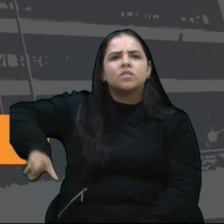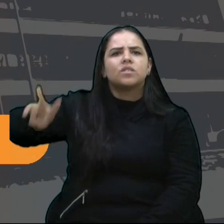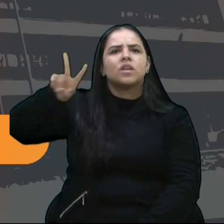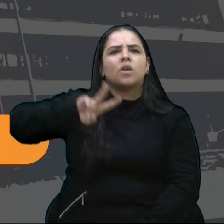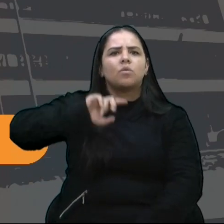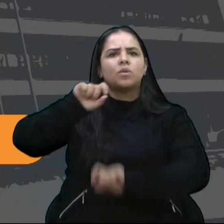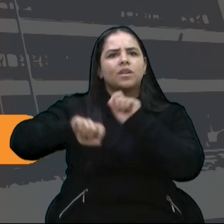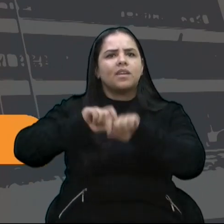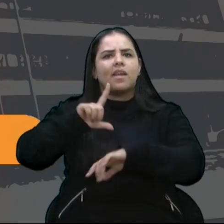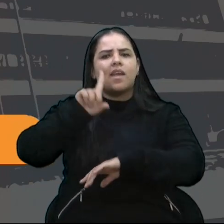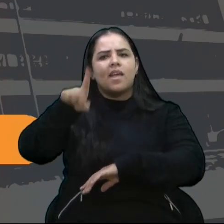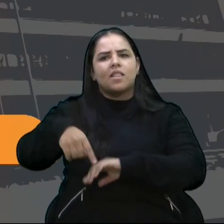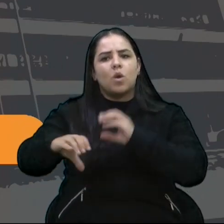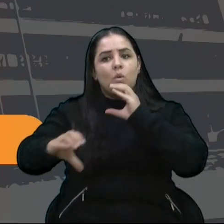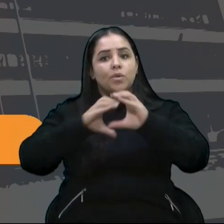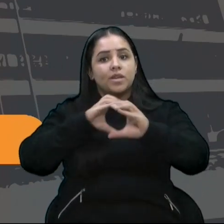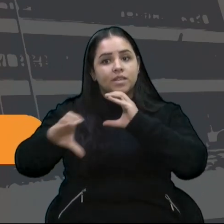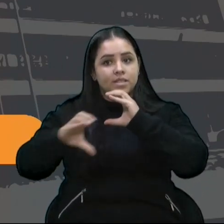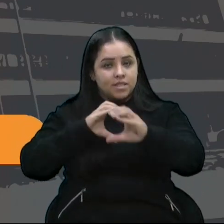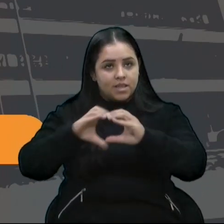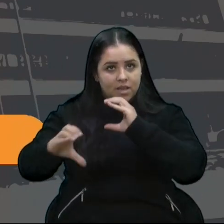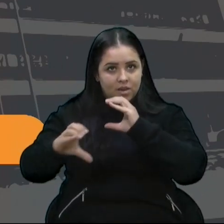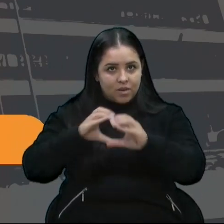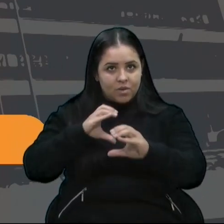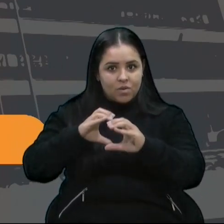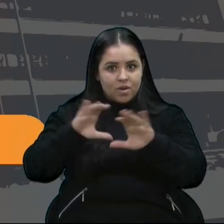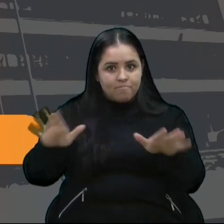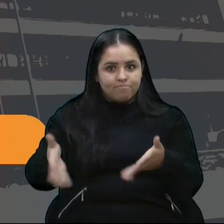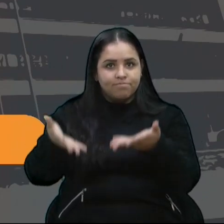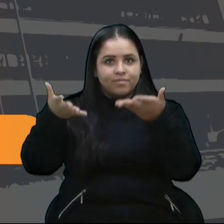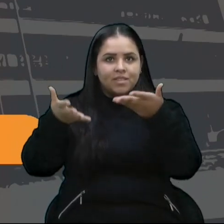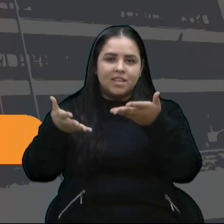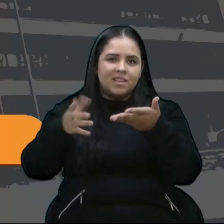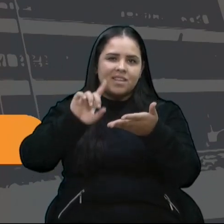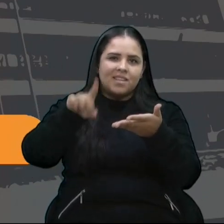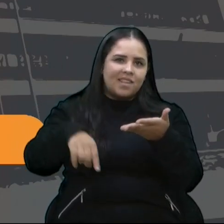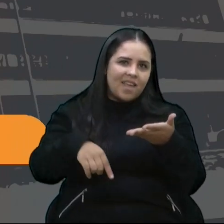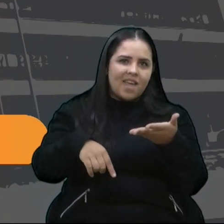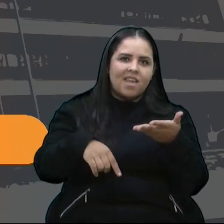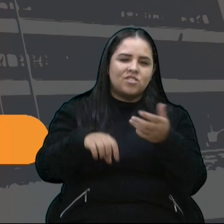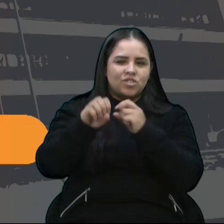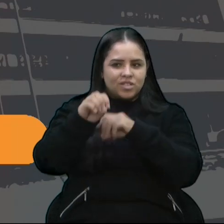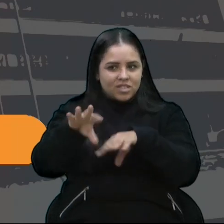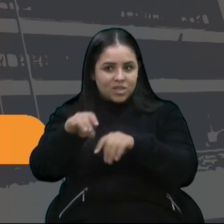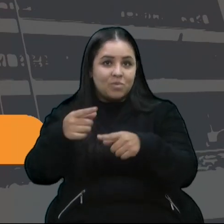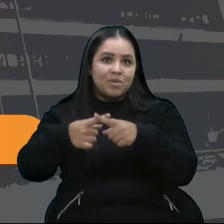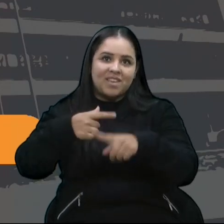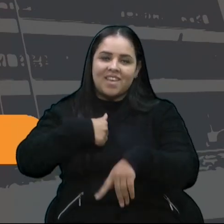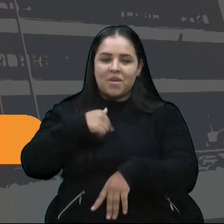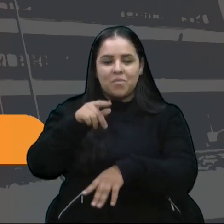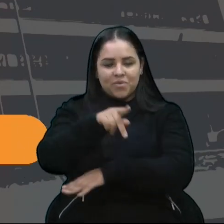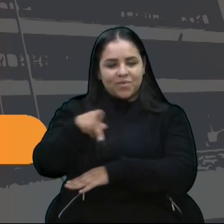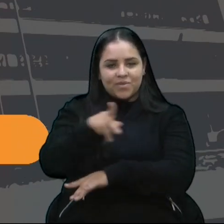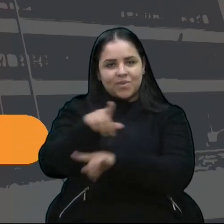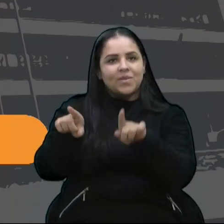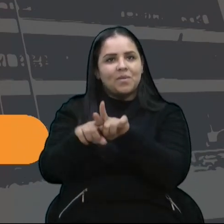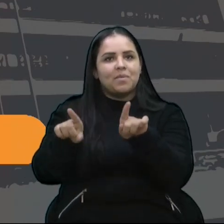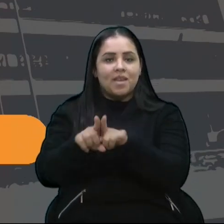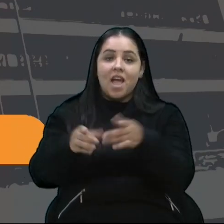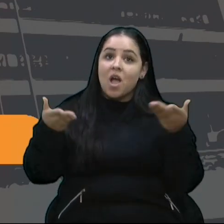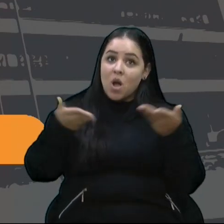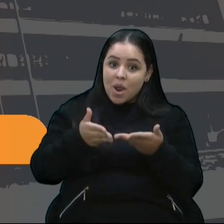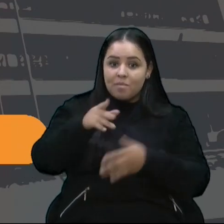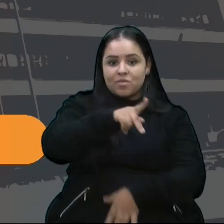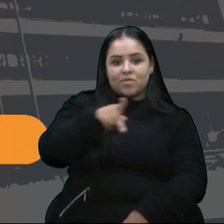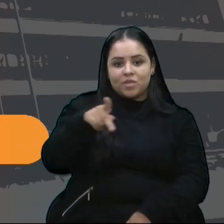comunicação efetiva, que talvez seja uma visão um tanto didática, porque sou um professor também, né? Estou professor